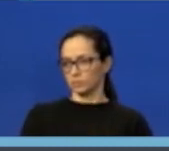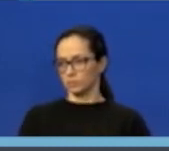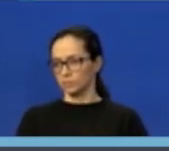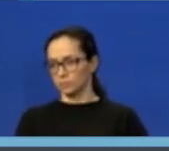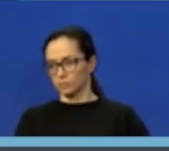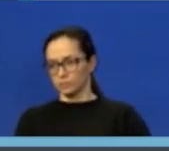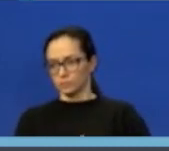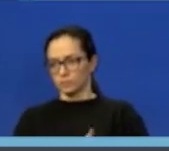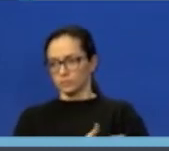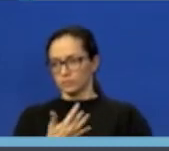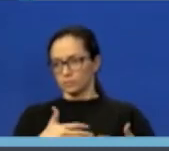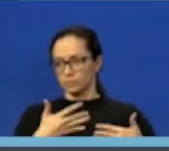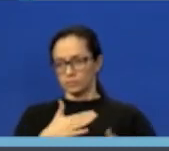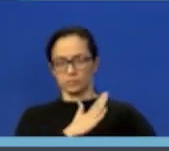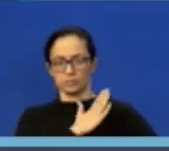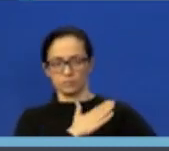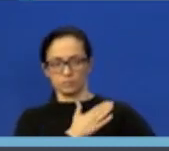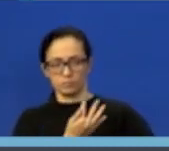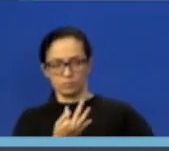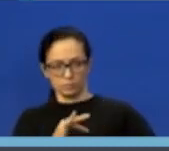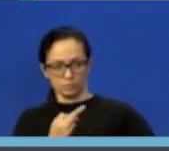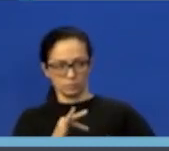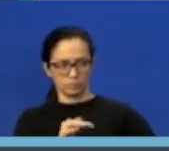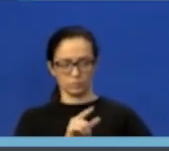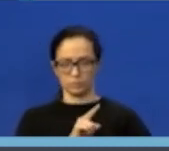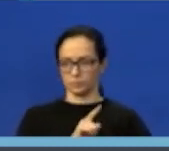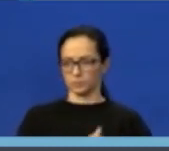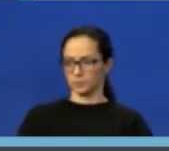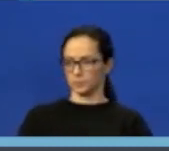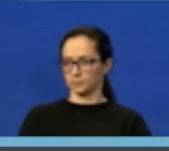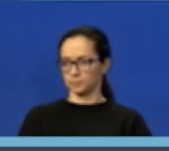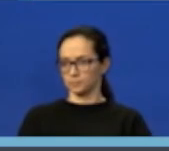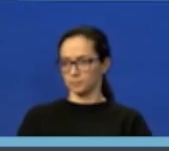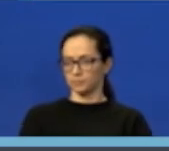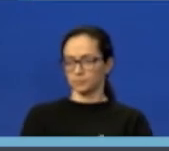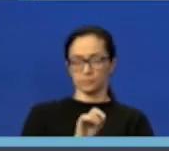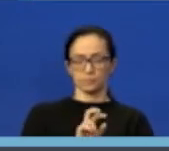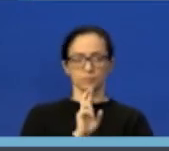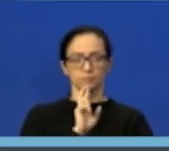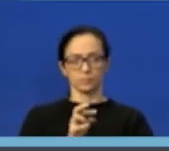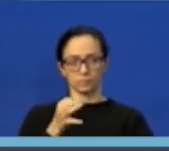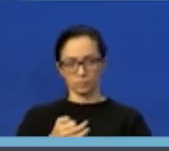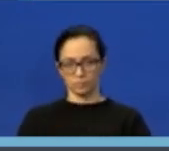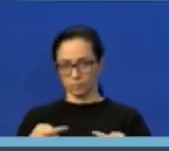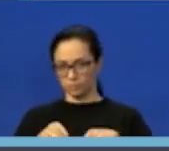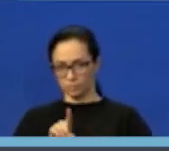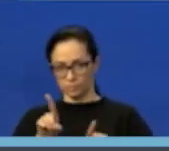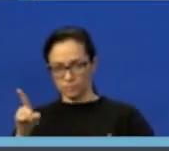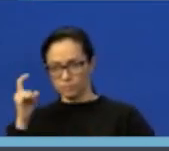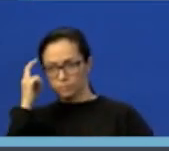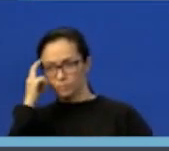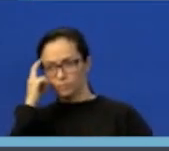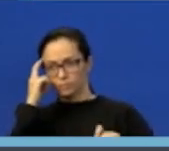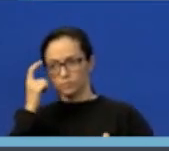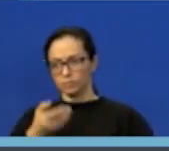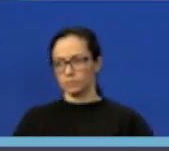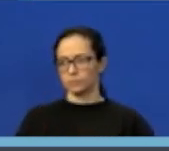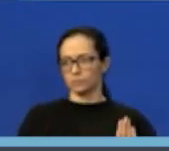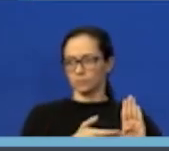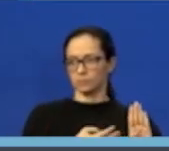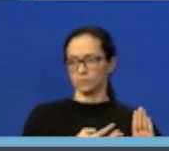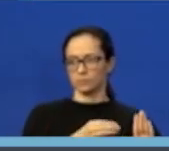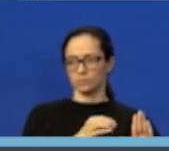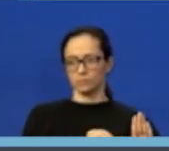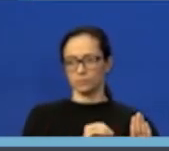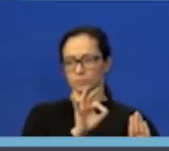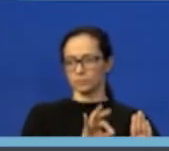associada a calafrios e dor lombar uni ou bilateral. E para finalizar, então, a alternativa correta é a letra B, portanto, 30% das